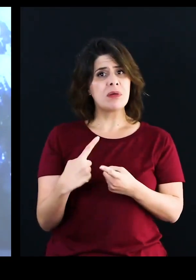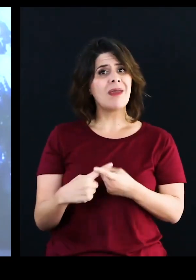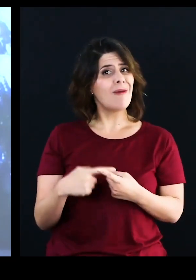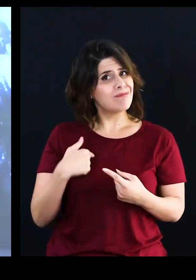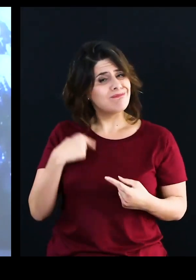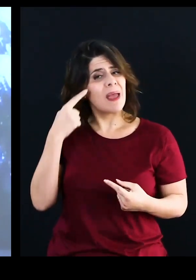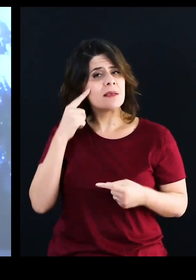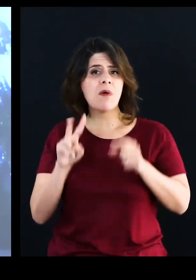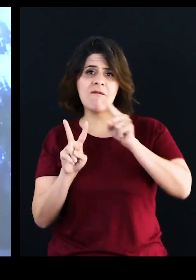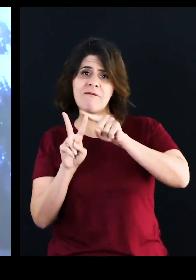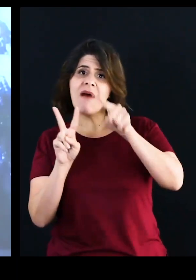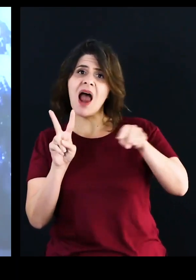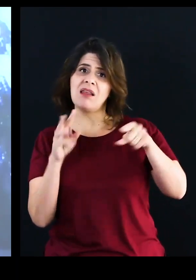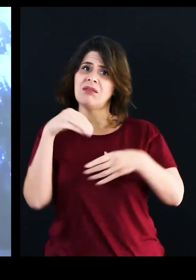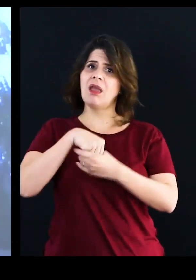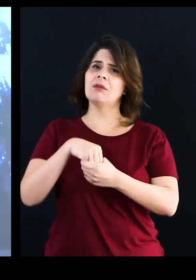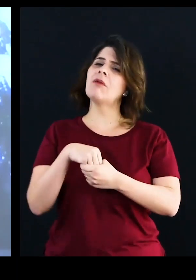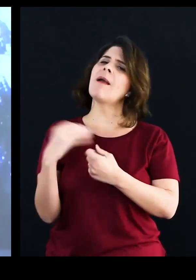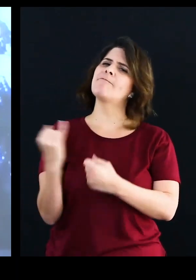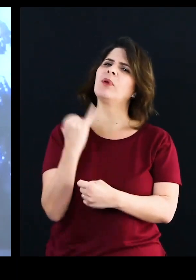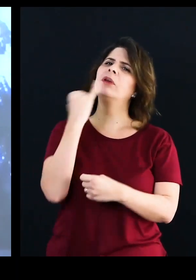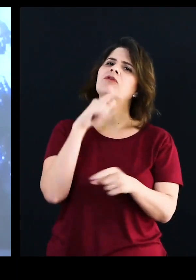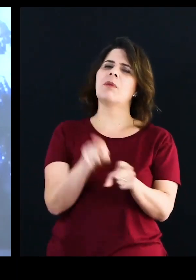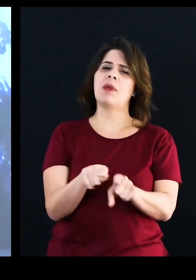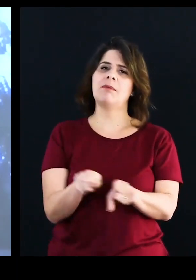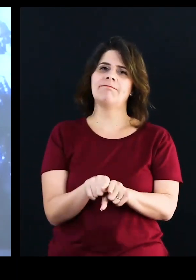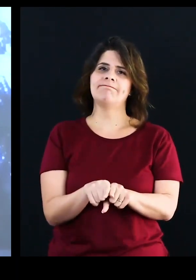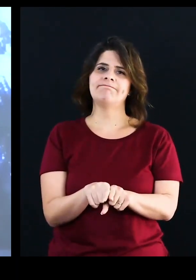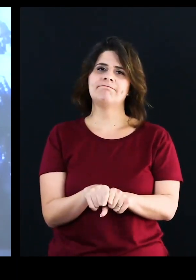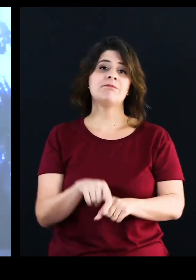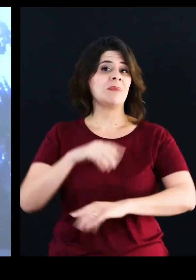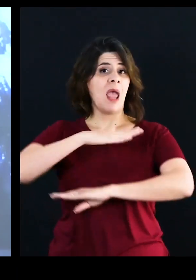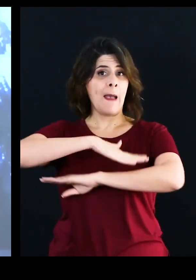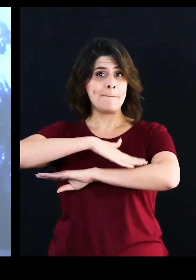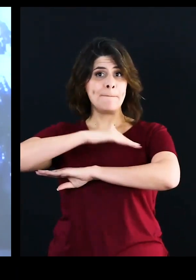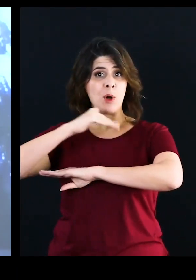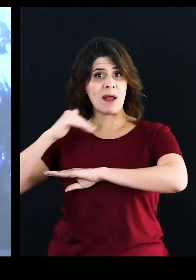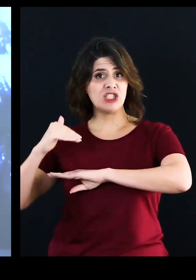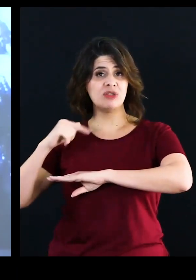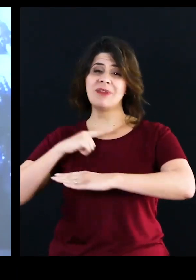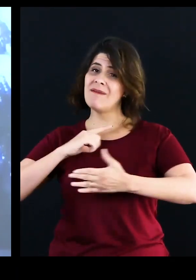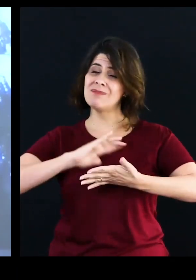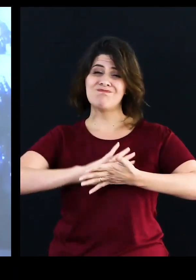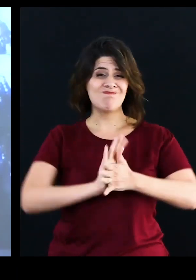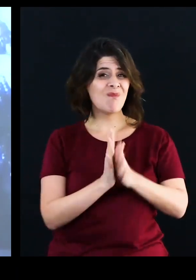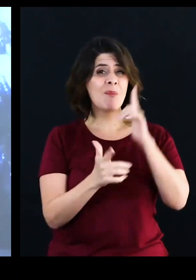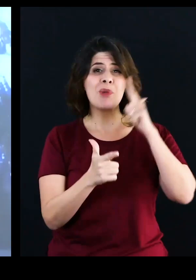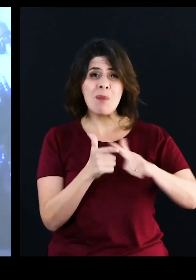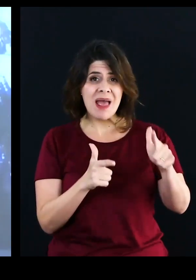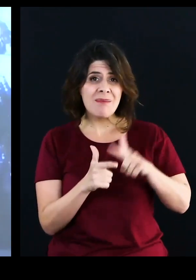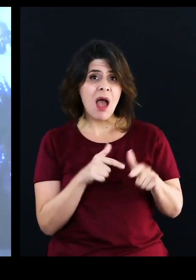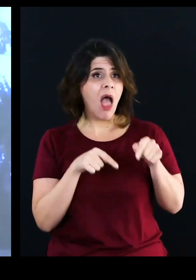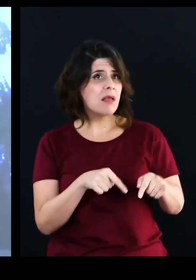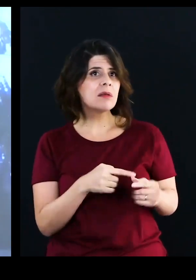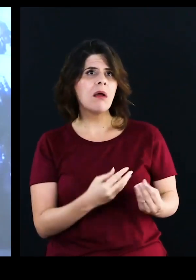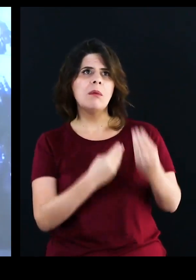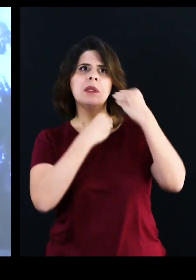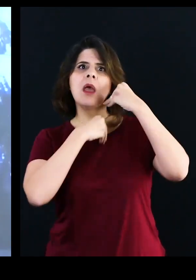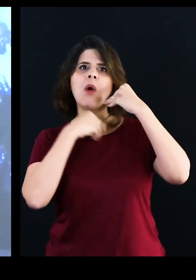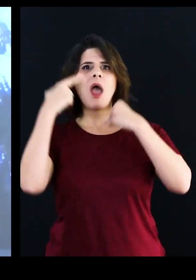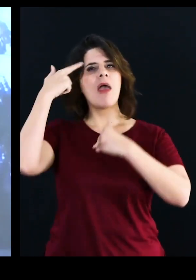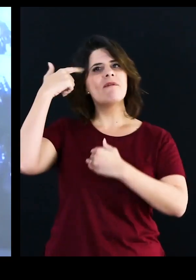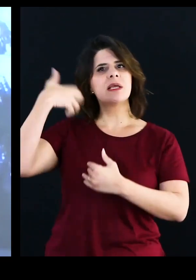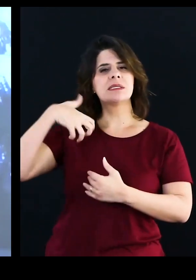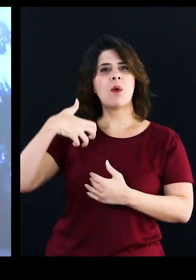estaria onde eu estou. Assim, a tragédia de Brumadinho, eu faço questão de dizer isso até em público, me fez pensar muito. Eu tinha menos de um